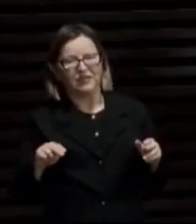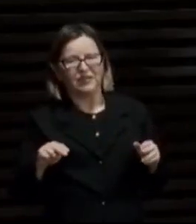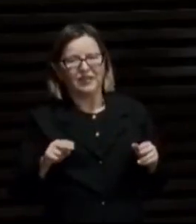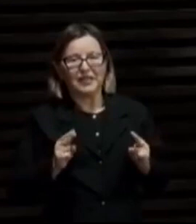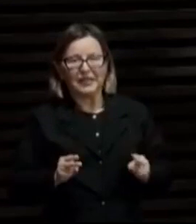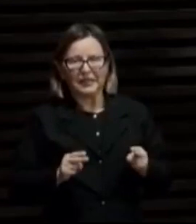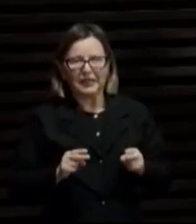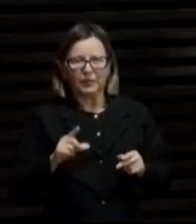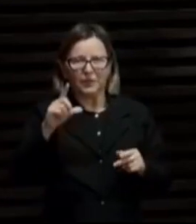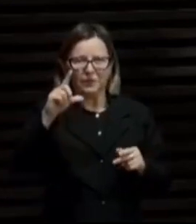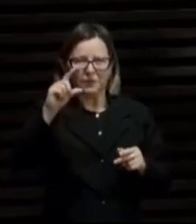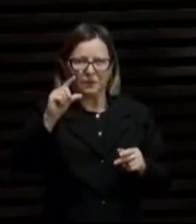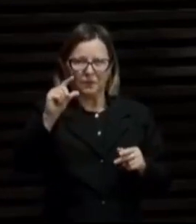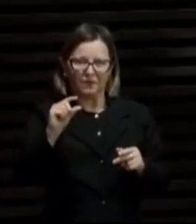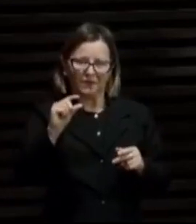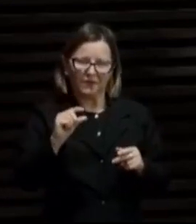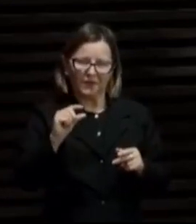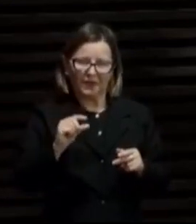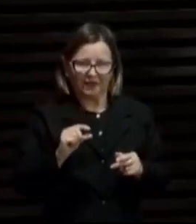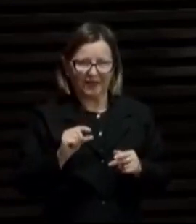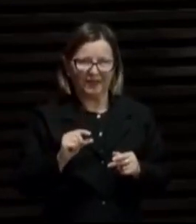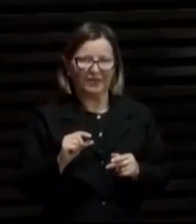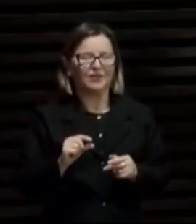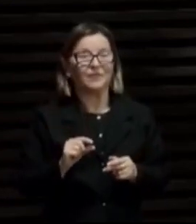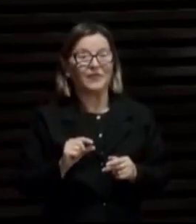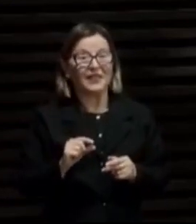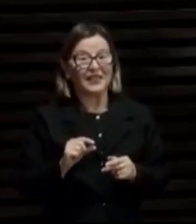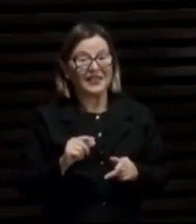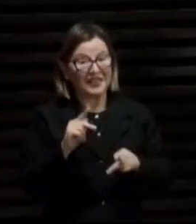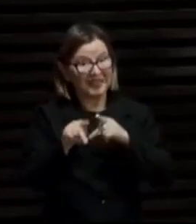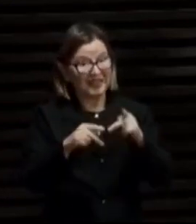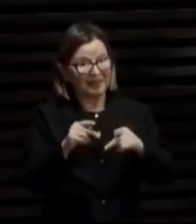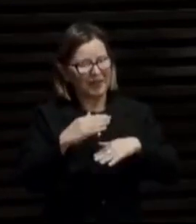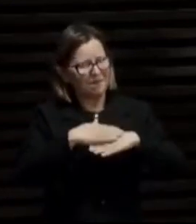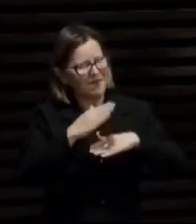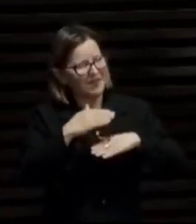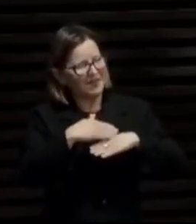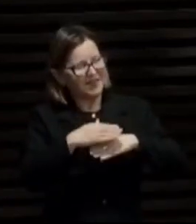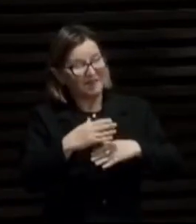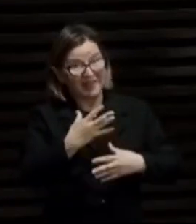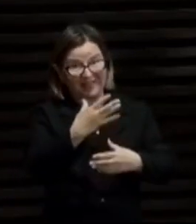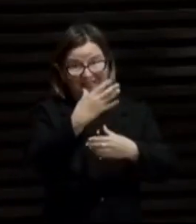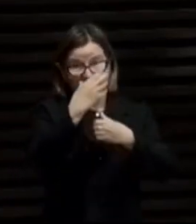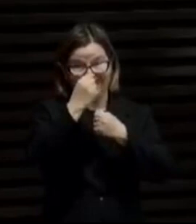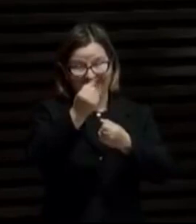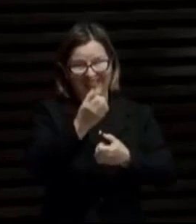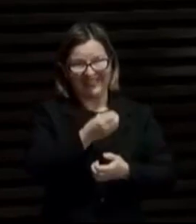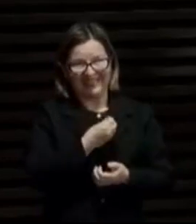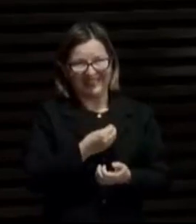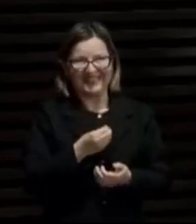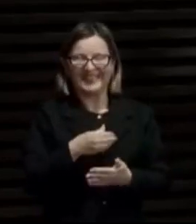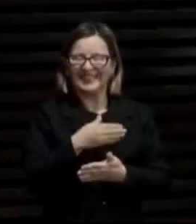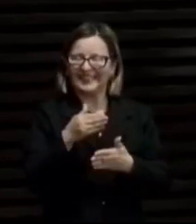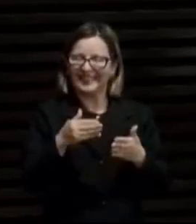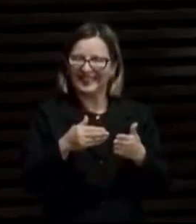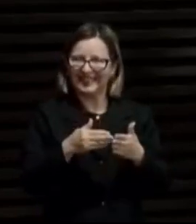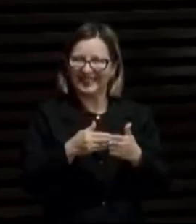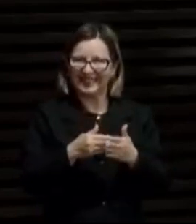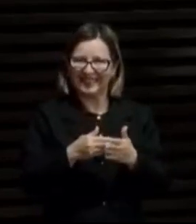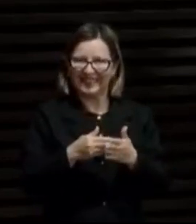mortificadas. E eles são mais e mais vivificados e fortalecidos em todas as graças